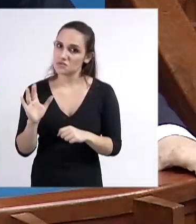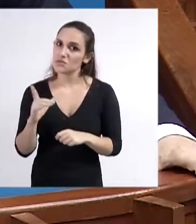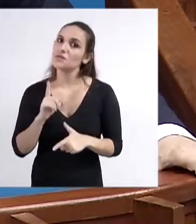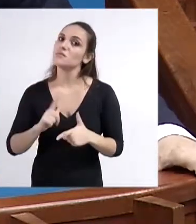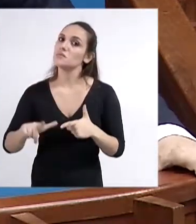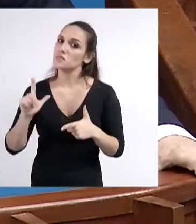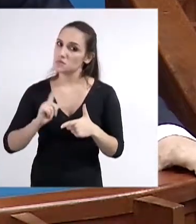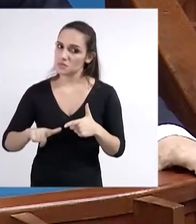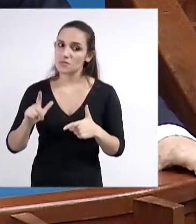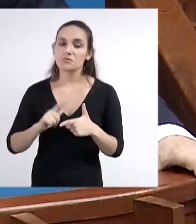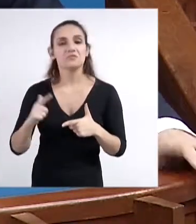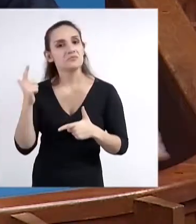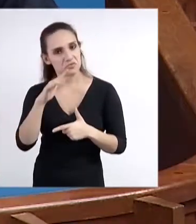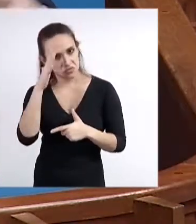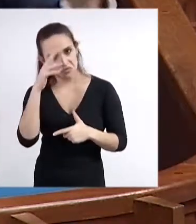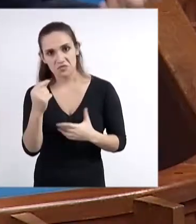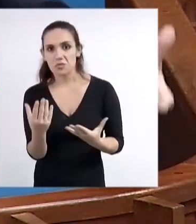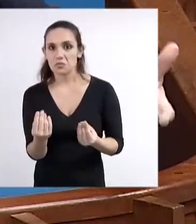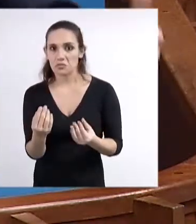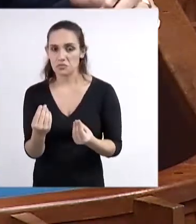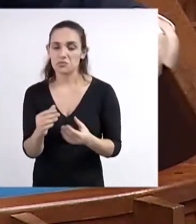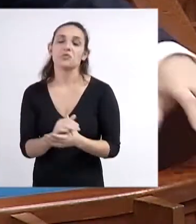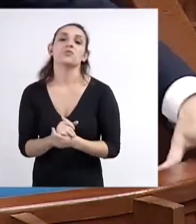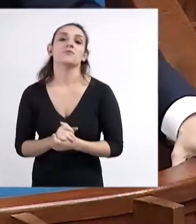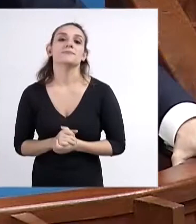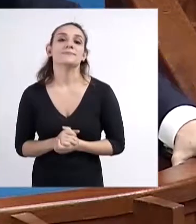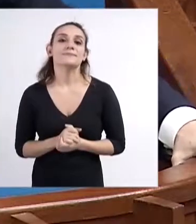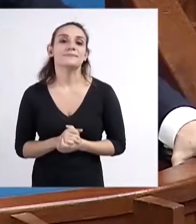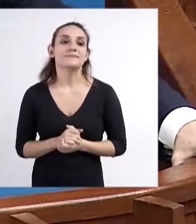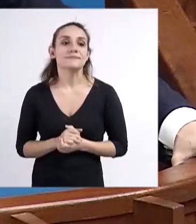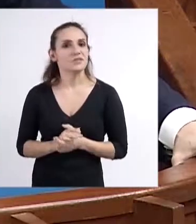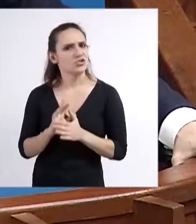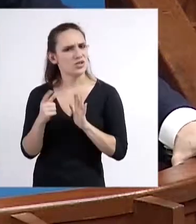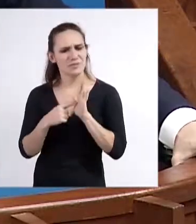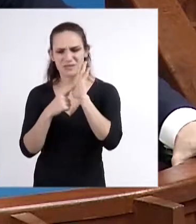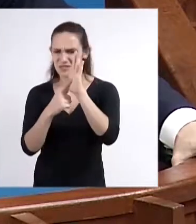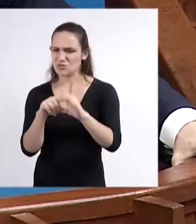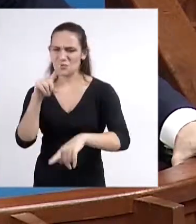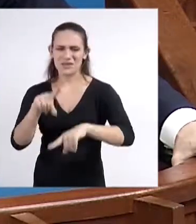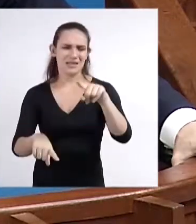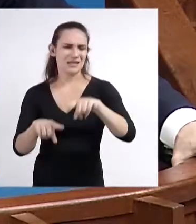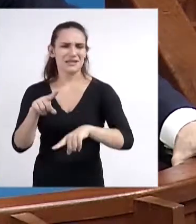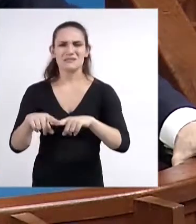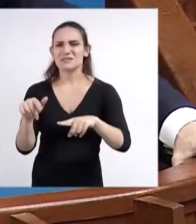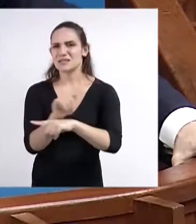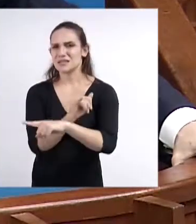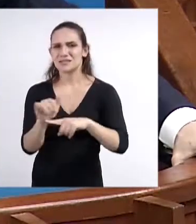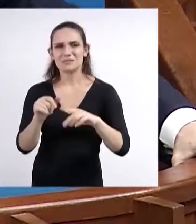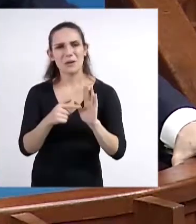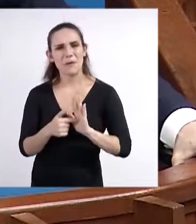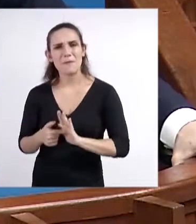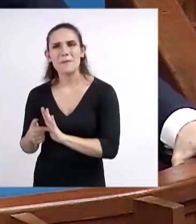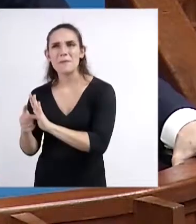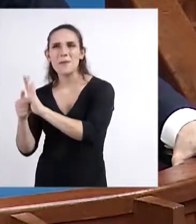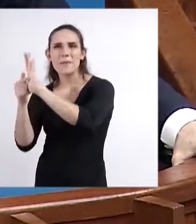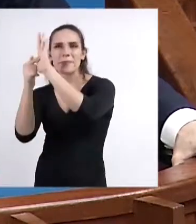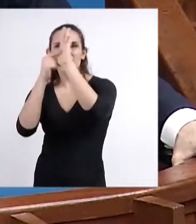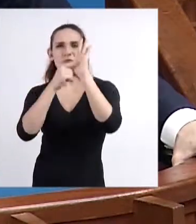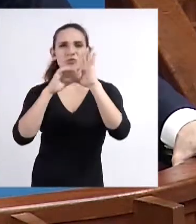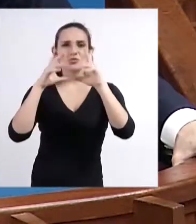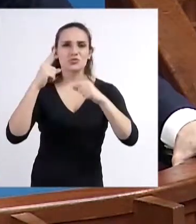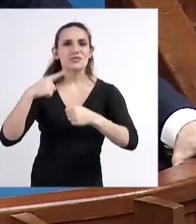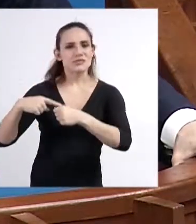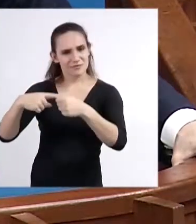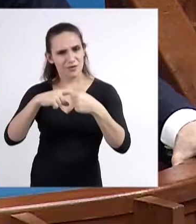foram solucionados e apresentado todo esse material para vários e vários municípios